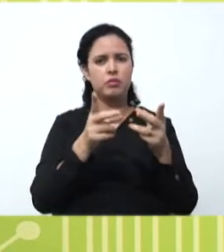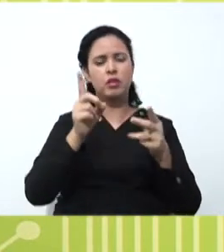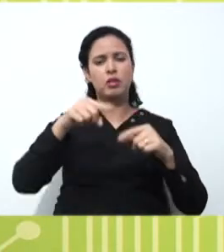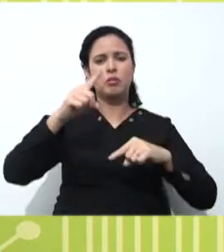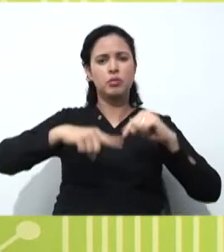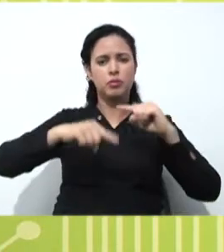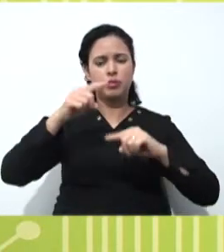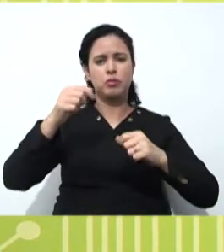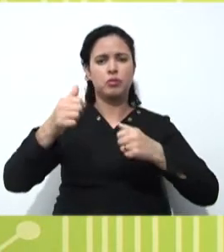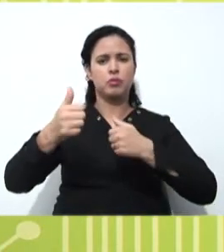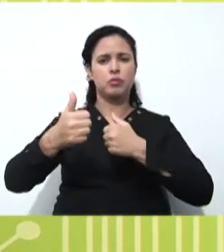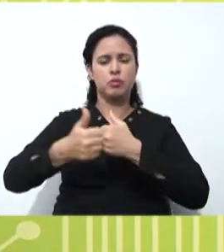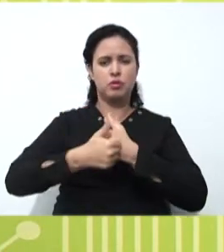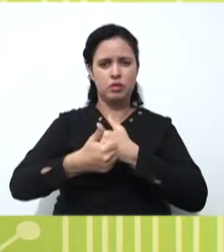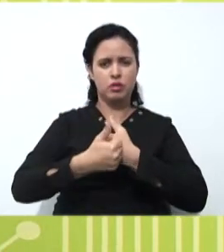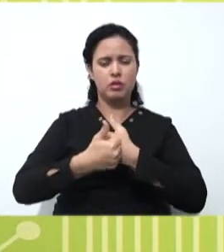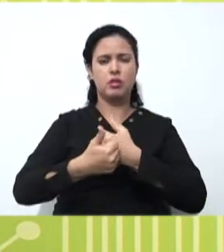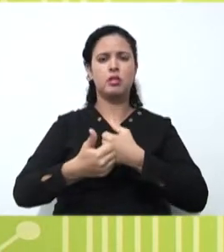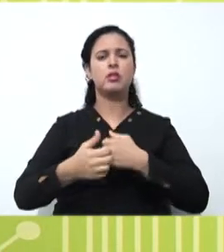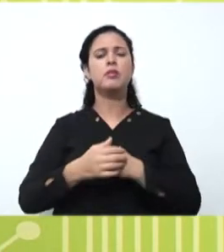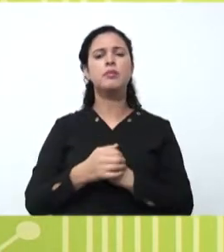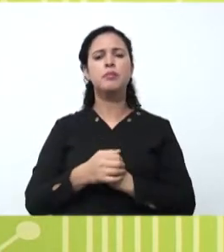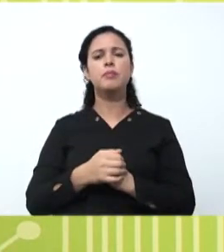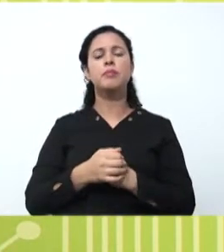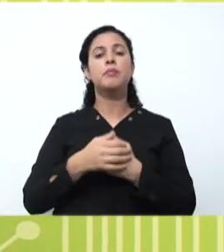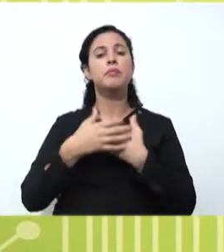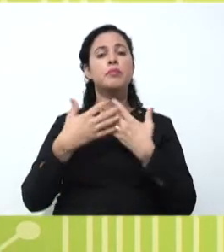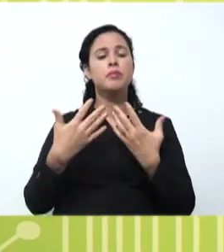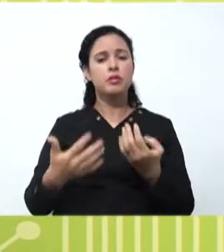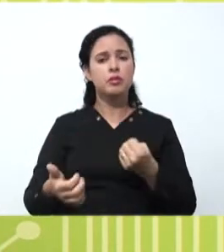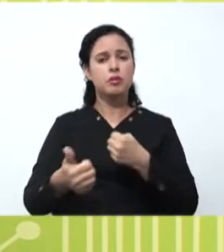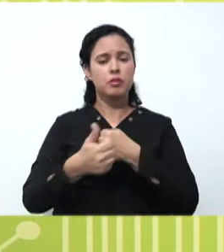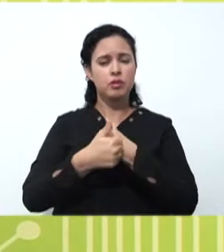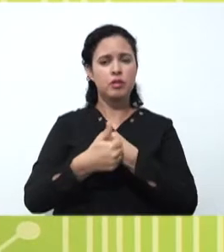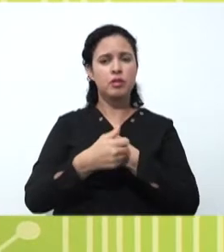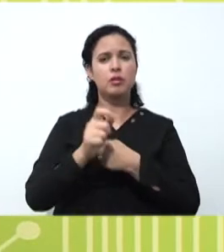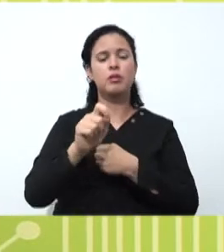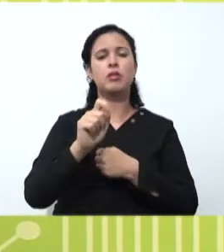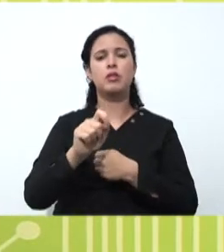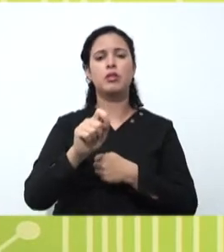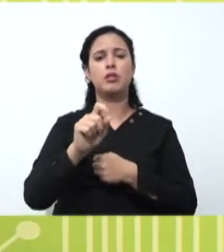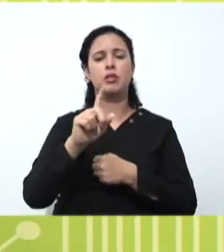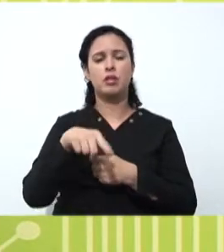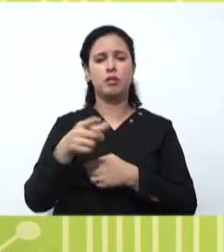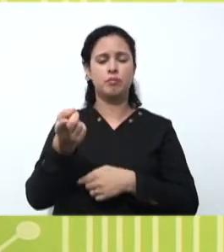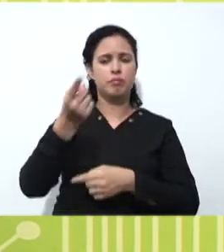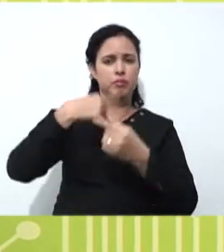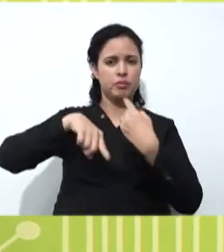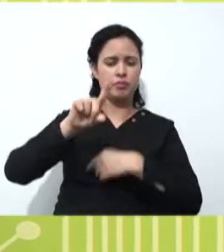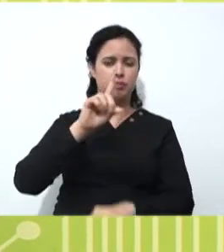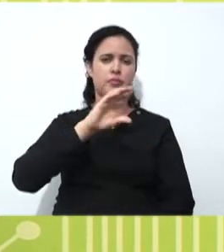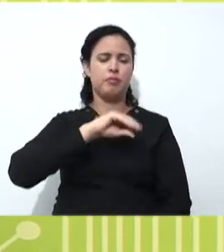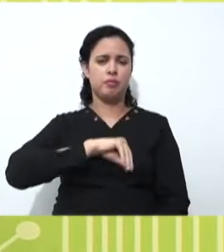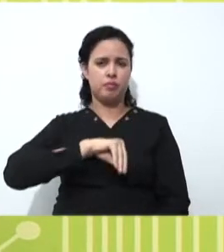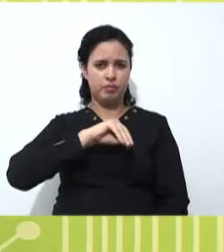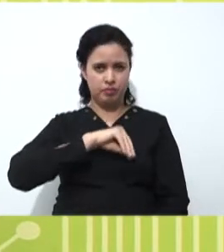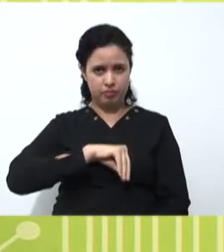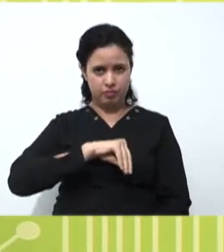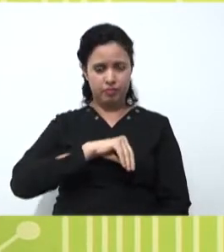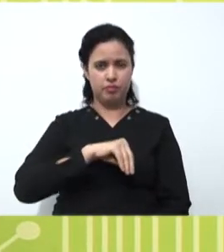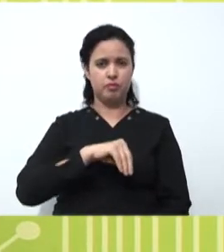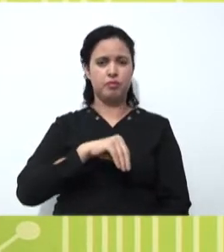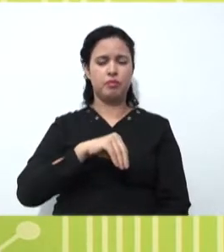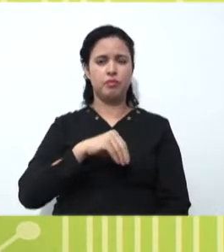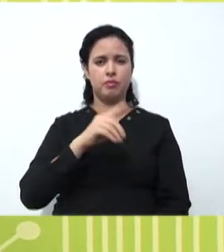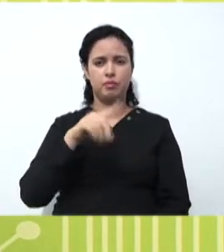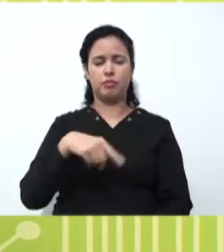com qualidade, e esse serviço e produto com qualidade vai revestir para mim em renda,